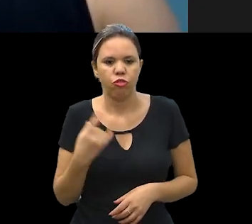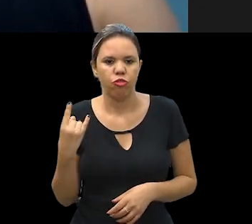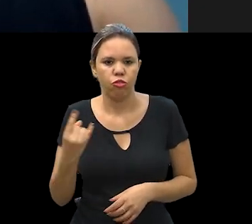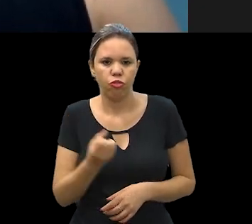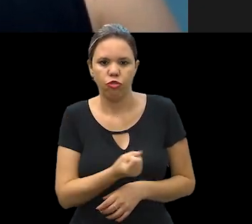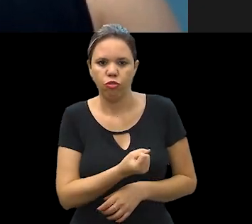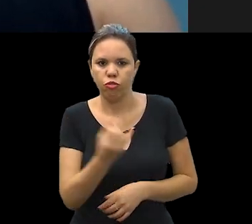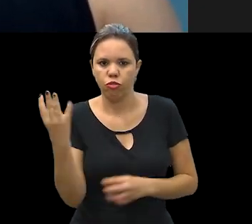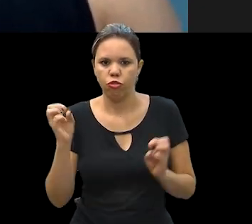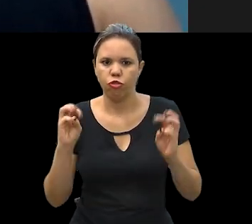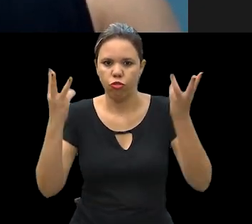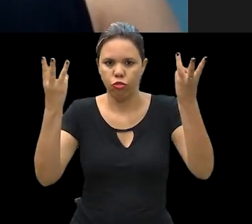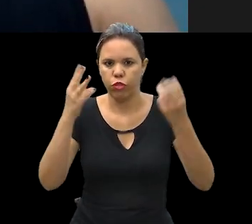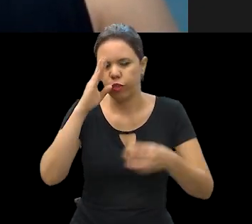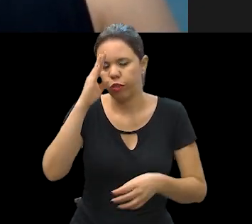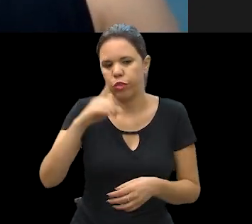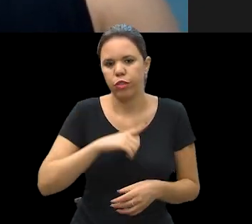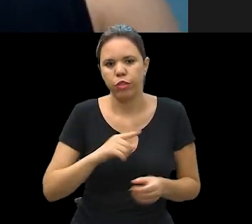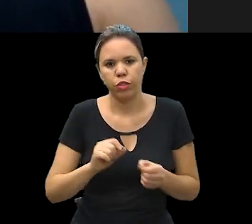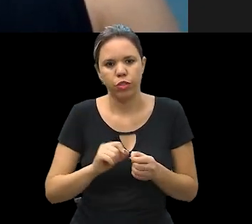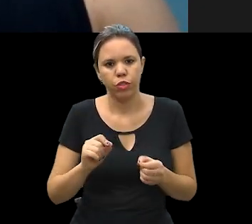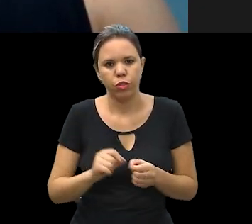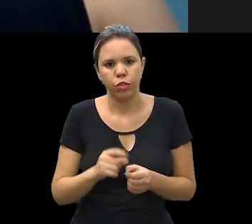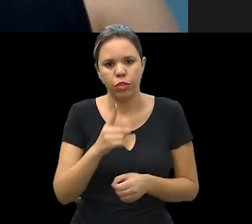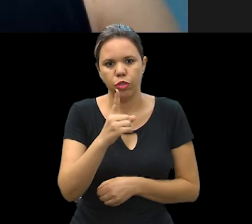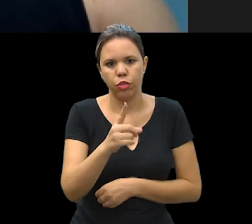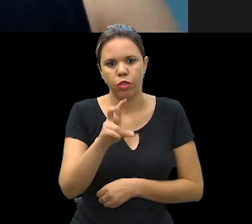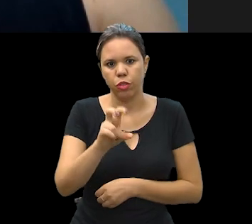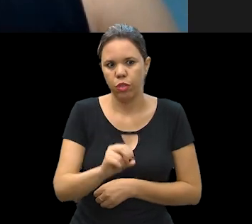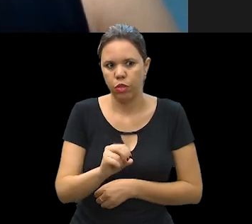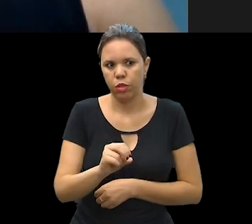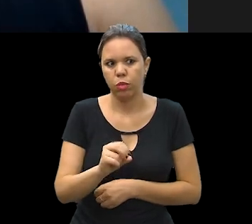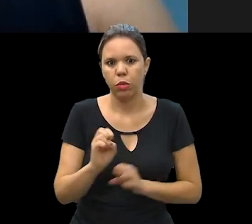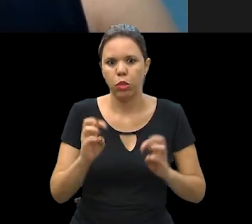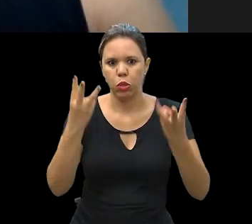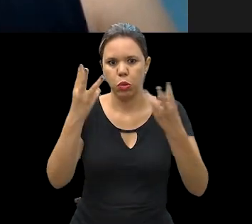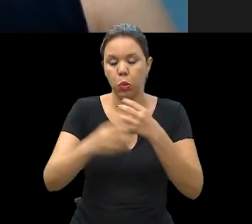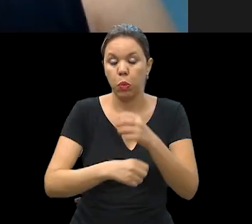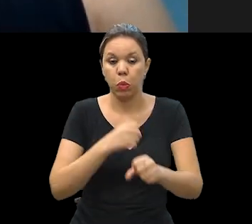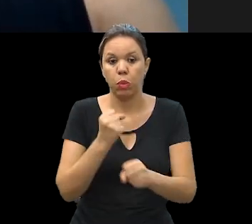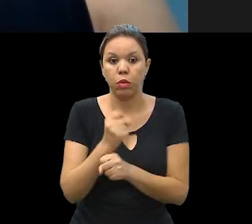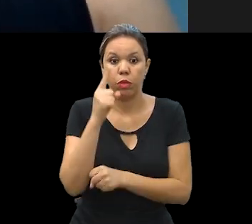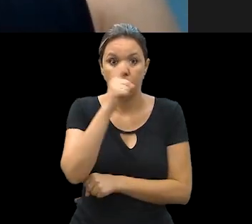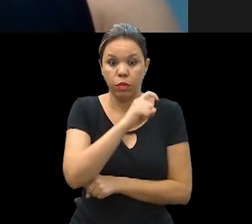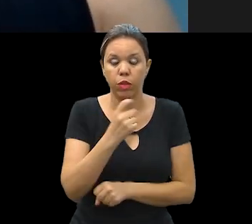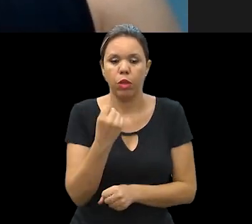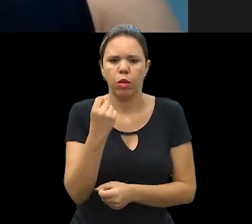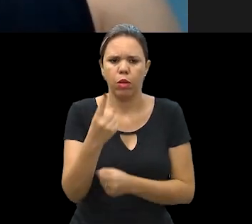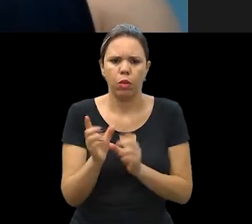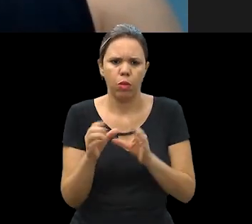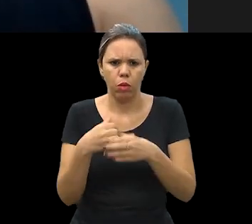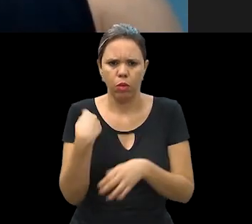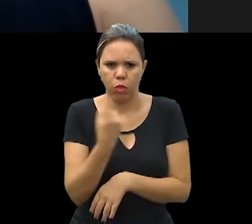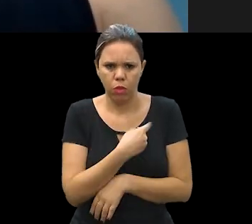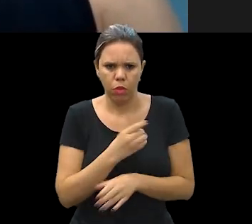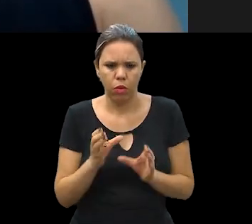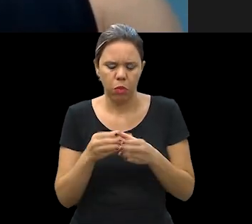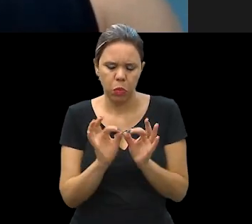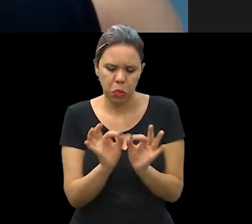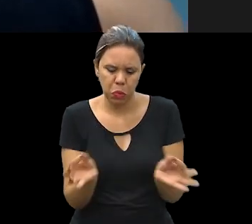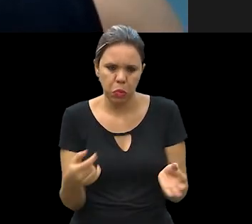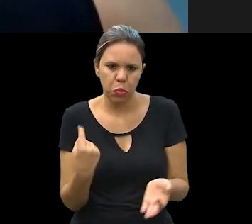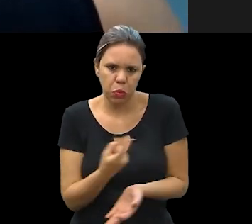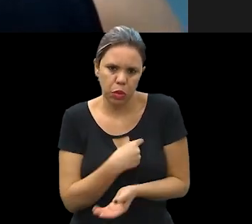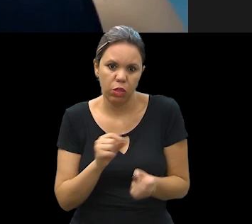estilo, pela quantidade de shows, principalmente, né? A gente faz uma média de 150 shows por ano. E é difícil banda do nosso porte de